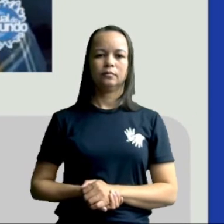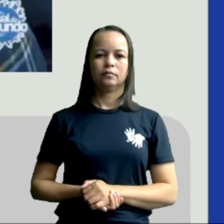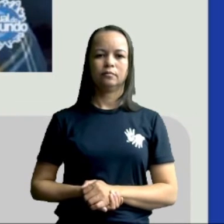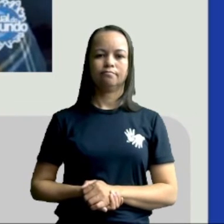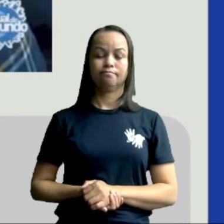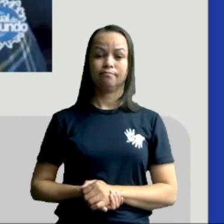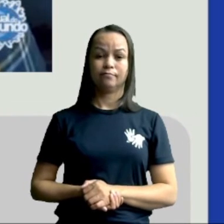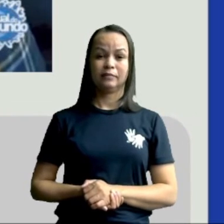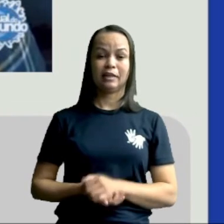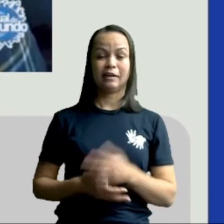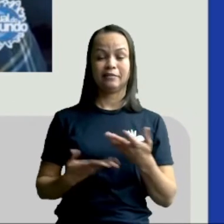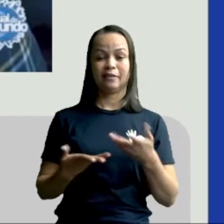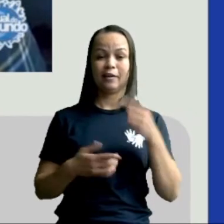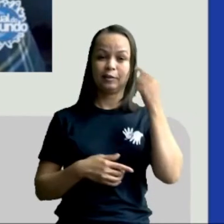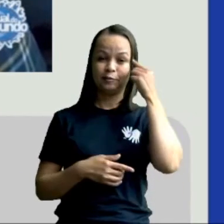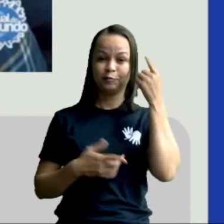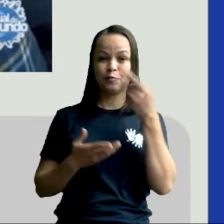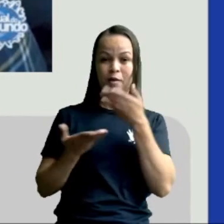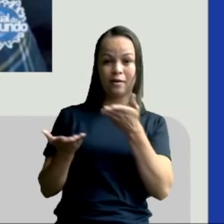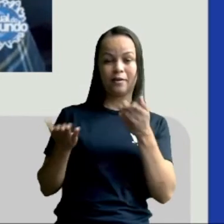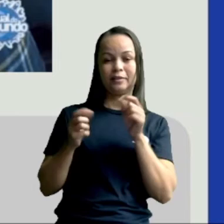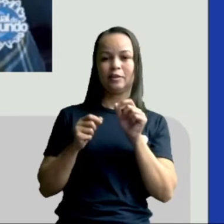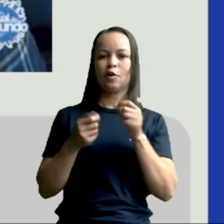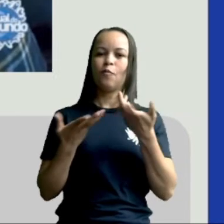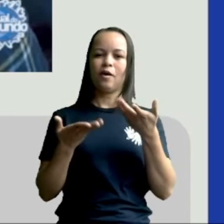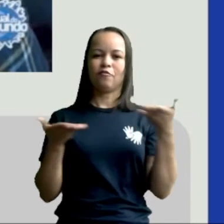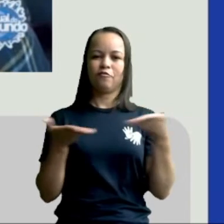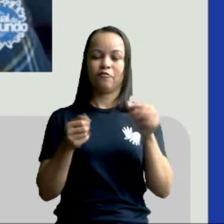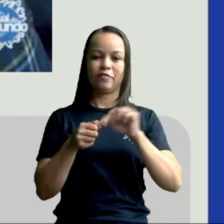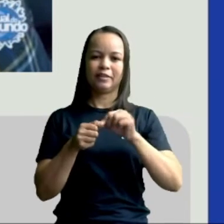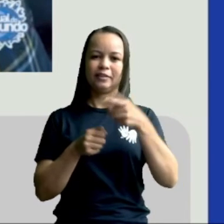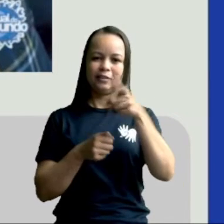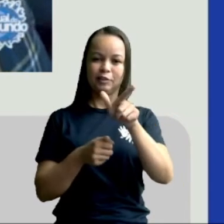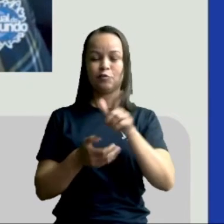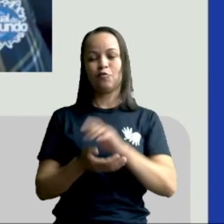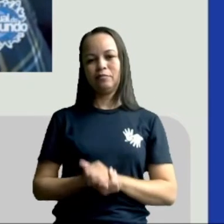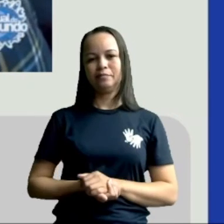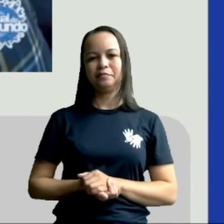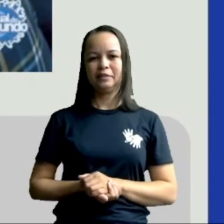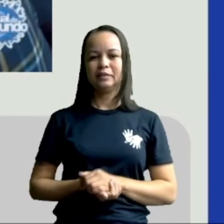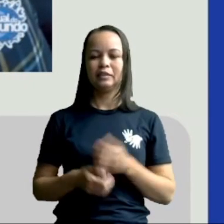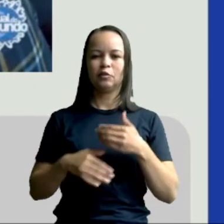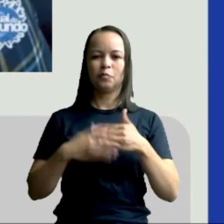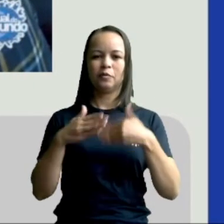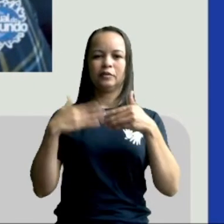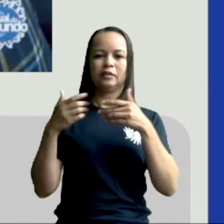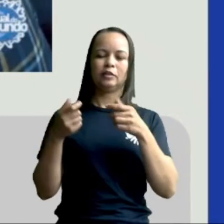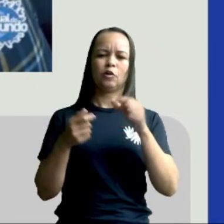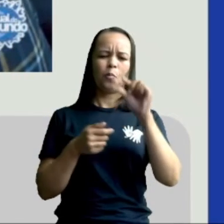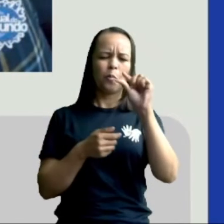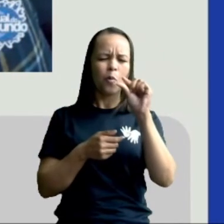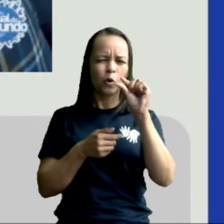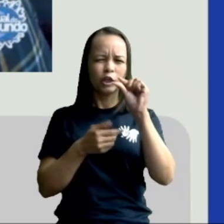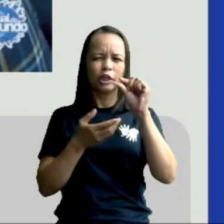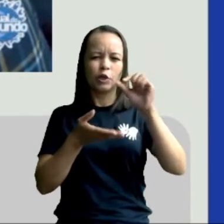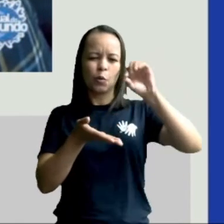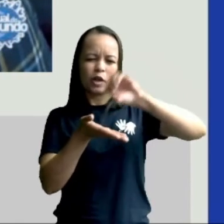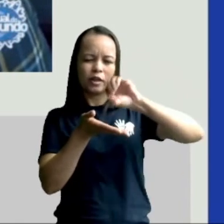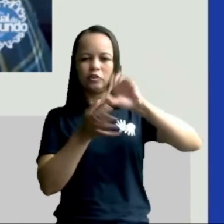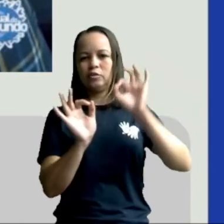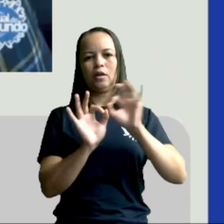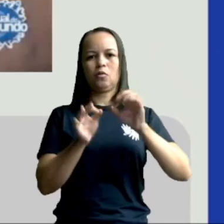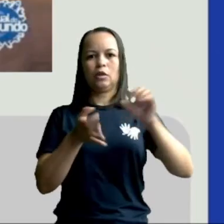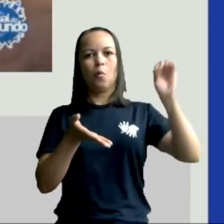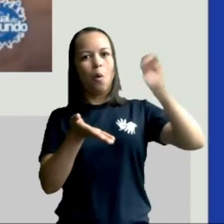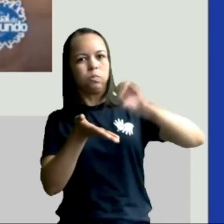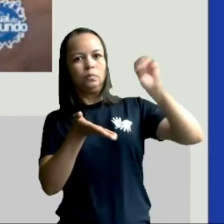A ideia não era exatamente essa. Vamos fazer de novo sem derrubar a bolinha no meio do processo. Eu acho que eu coloquei pouco detergente. Tem que tascar